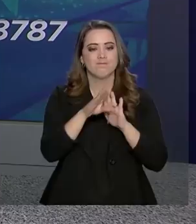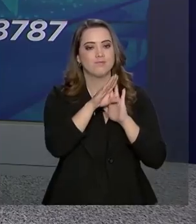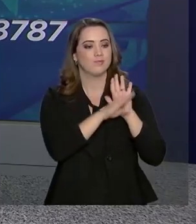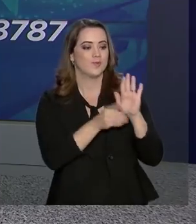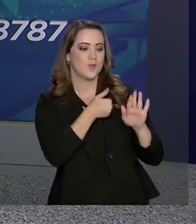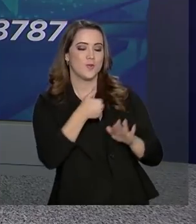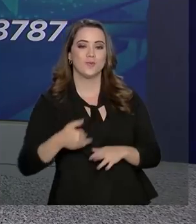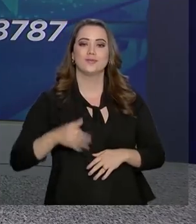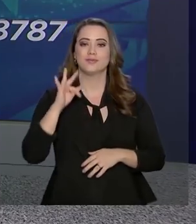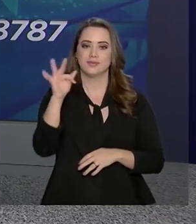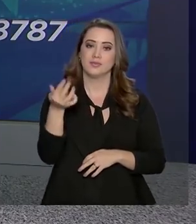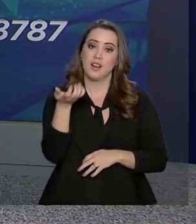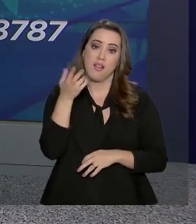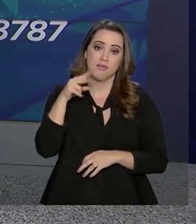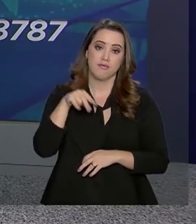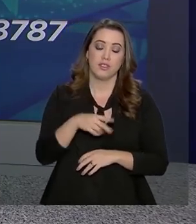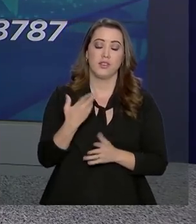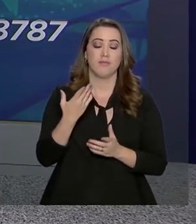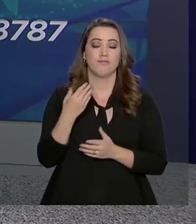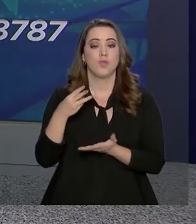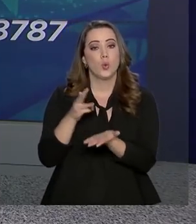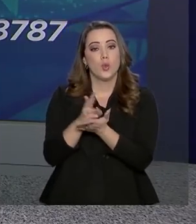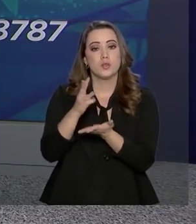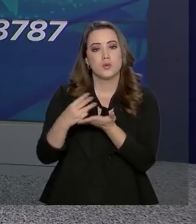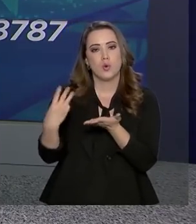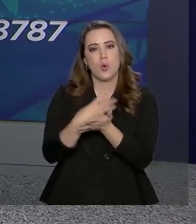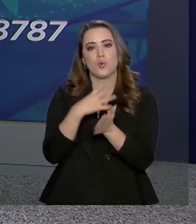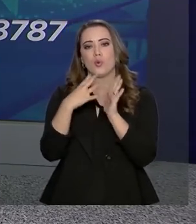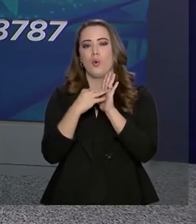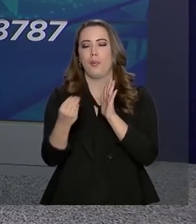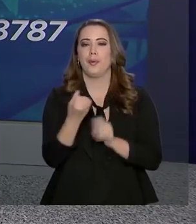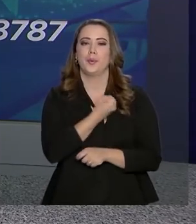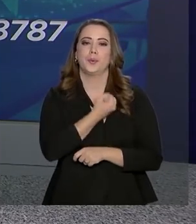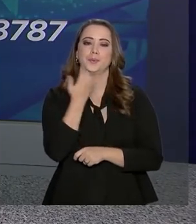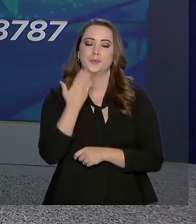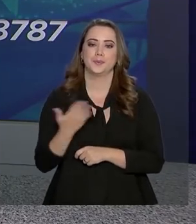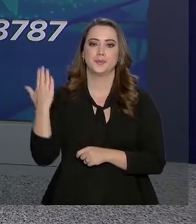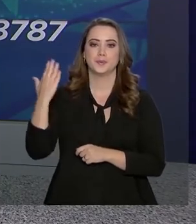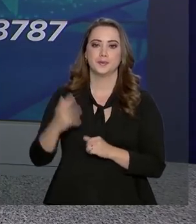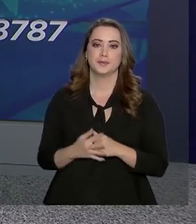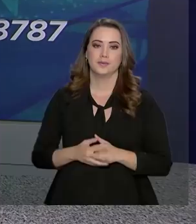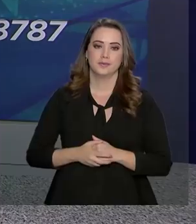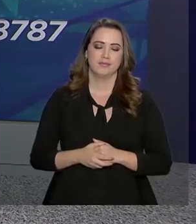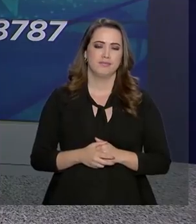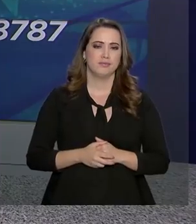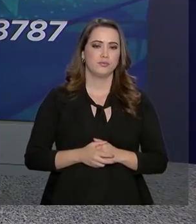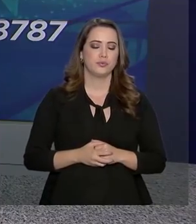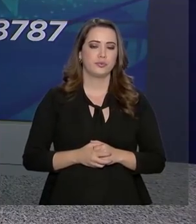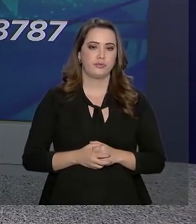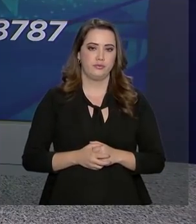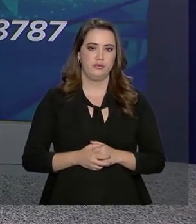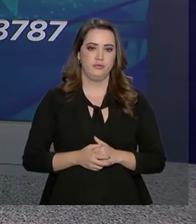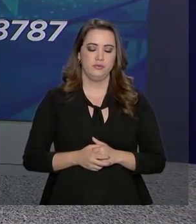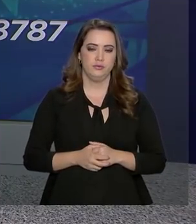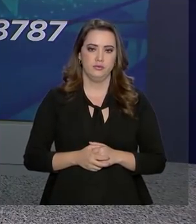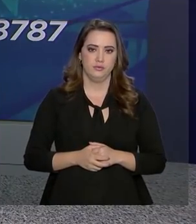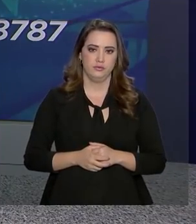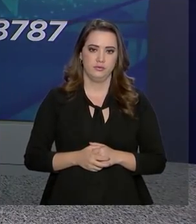sobre programas e ações do governo federal para o nosso WhatsApp. Então, anote aí. É 61998